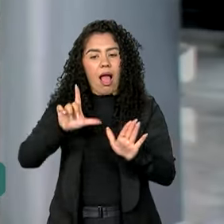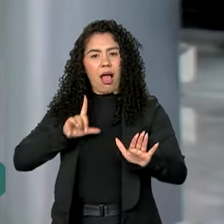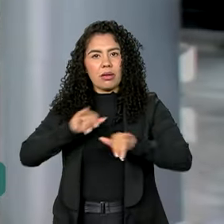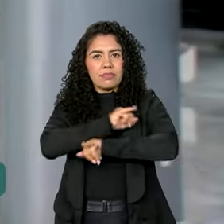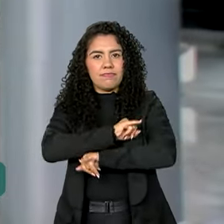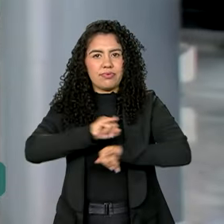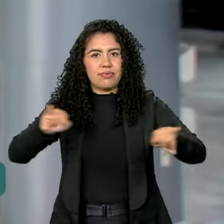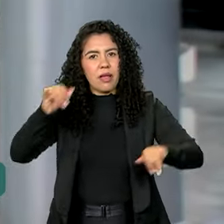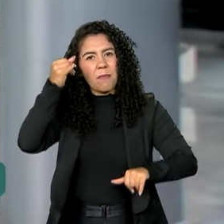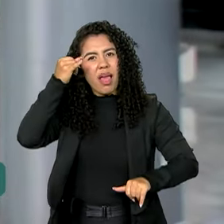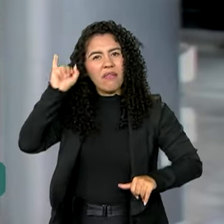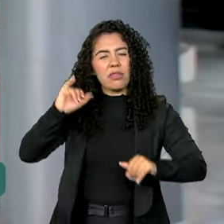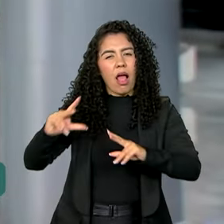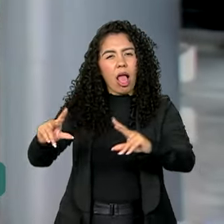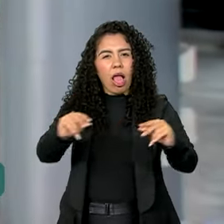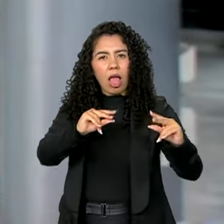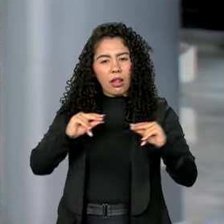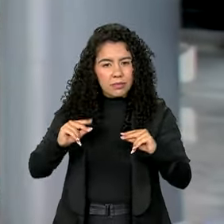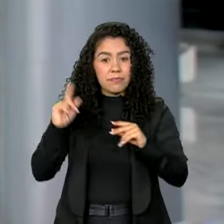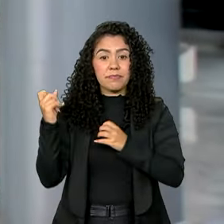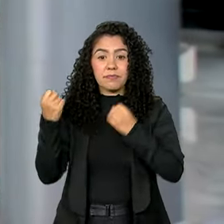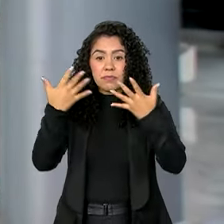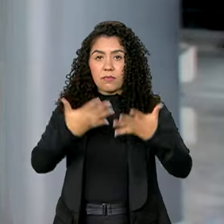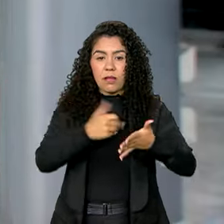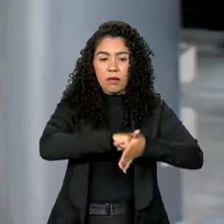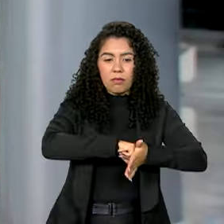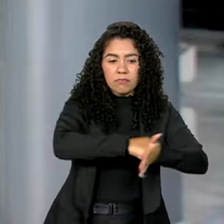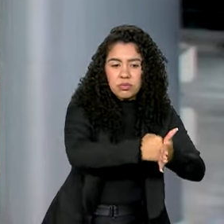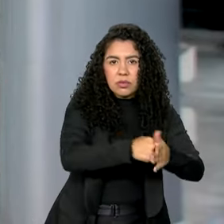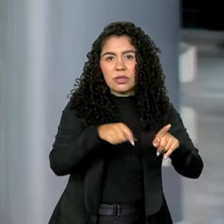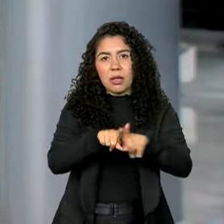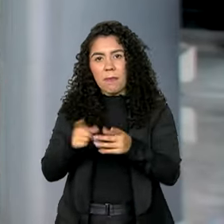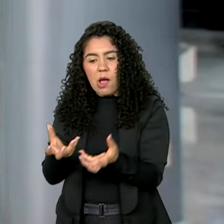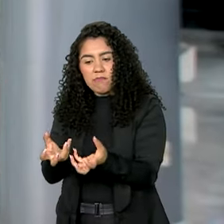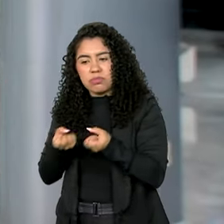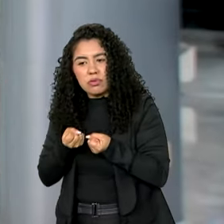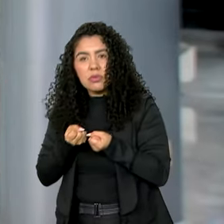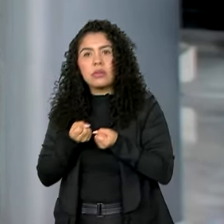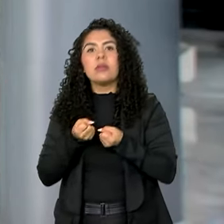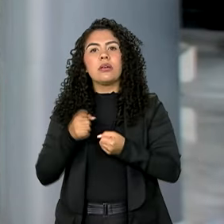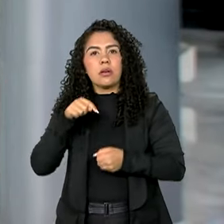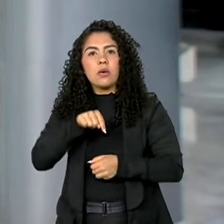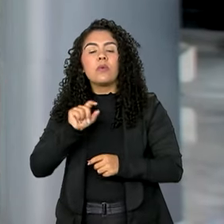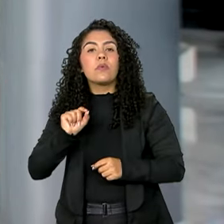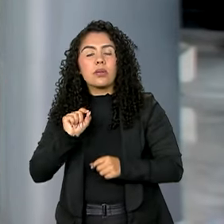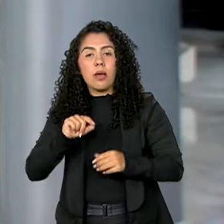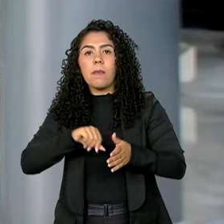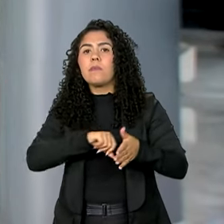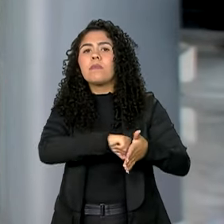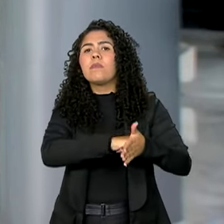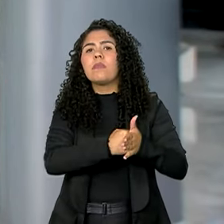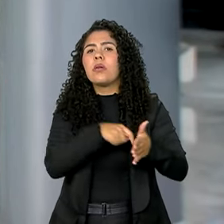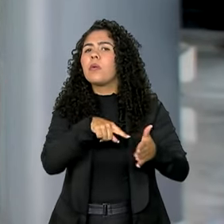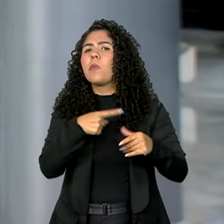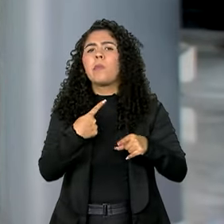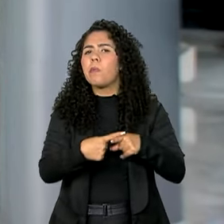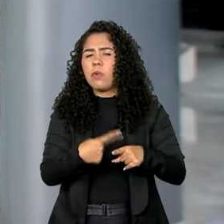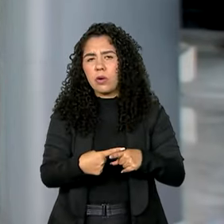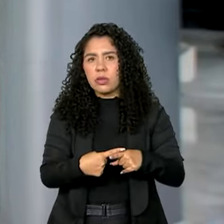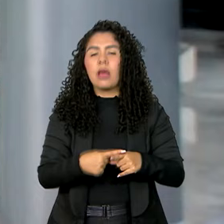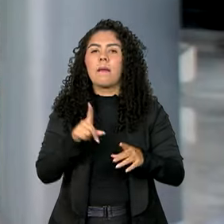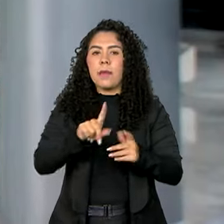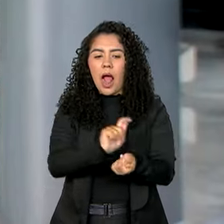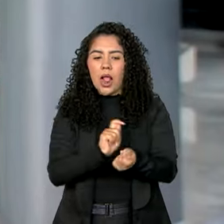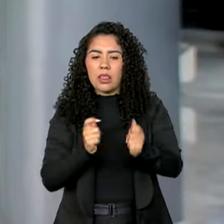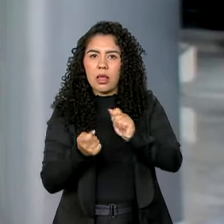contingenciamento como o bloqueio representam cortes temporários de gastos o bloqueio é uma medida para adaptar as